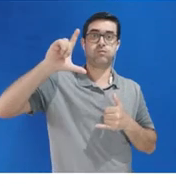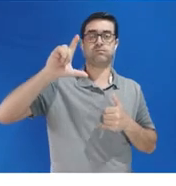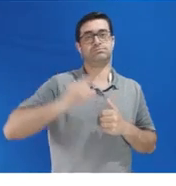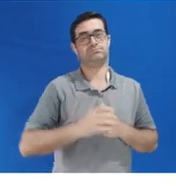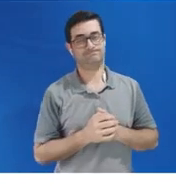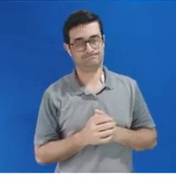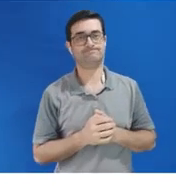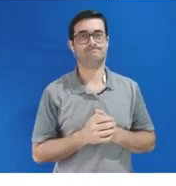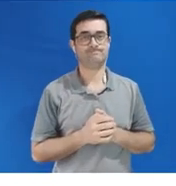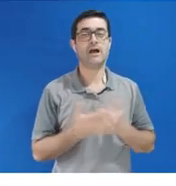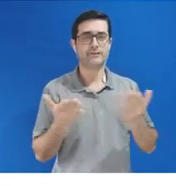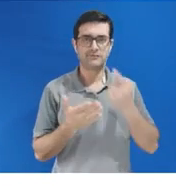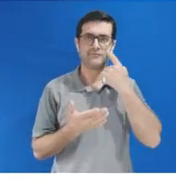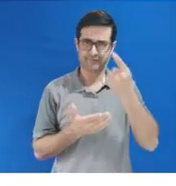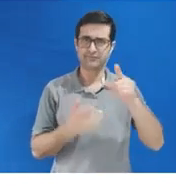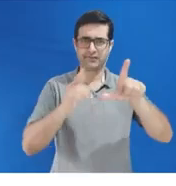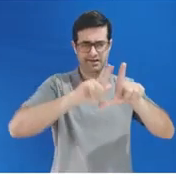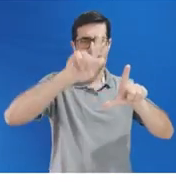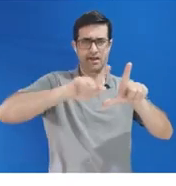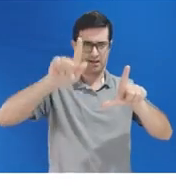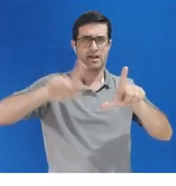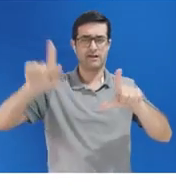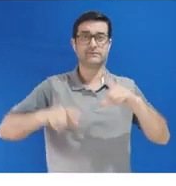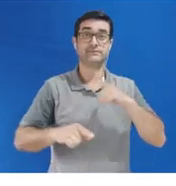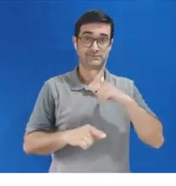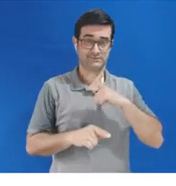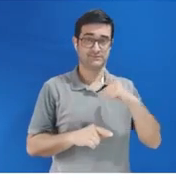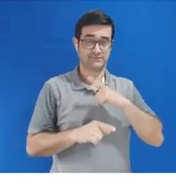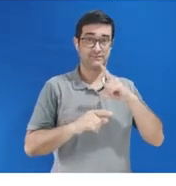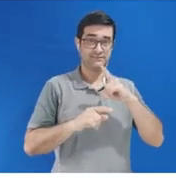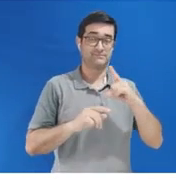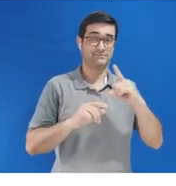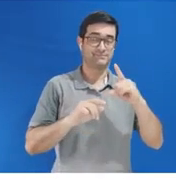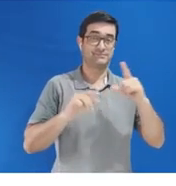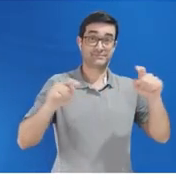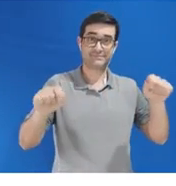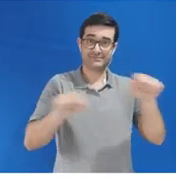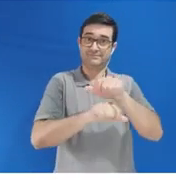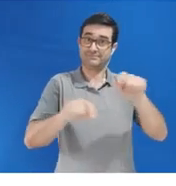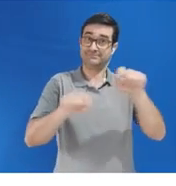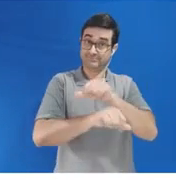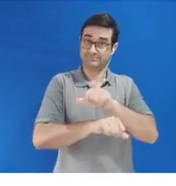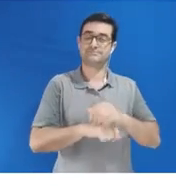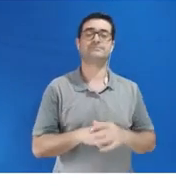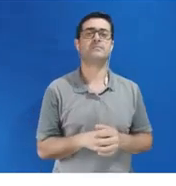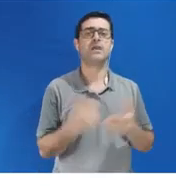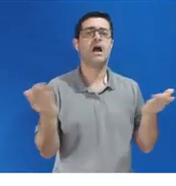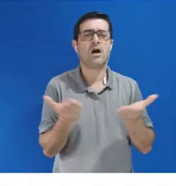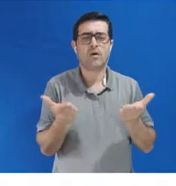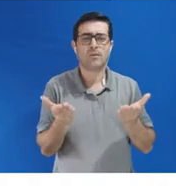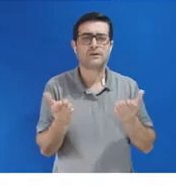novo. Tá? A gente vai ver gráficos desse tipo, principalmente na ligação covalente. E o que mudou